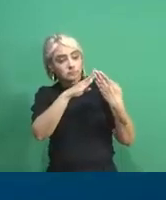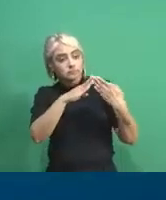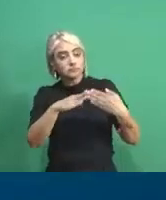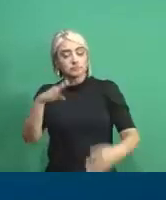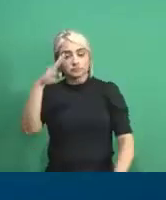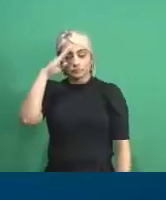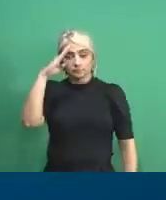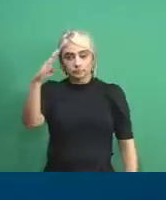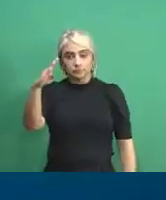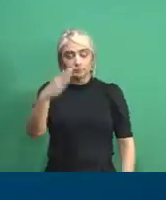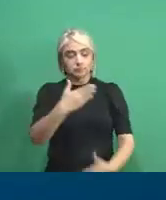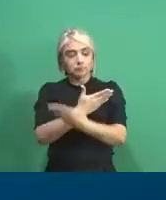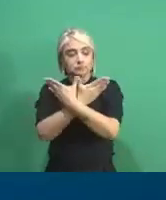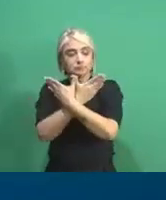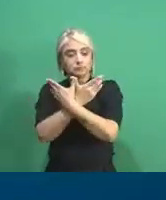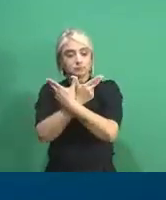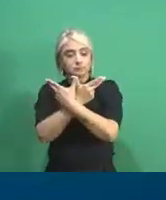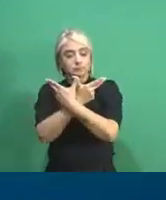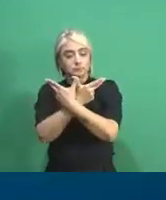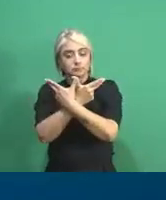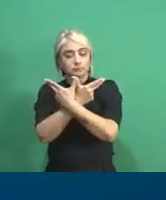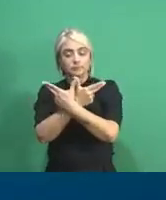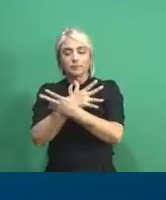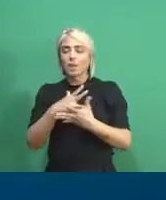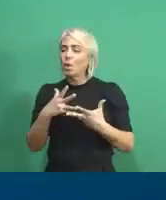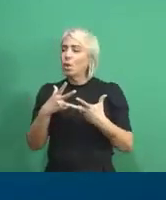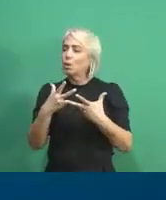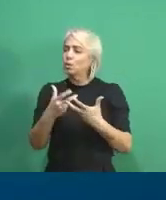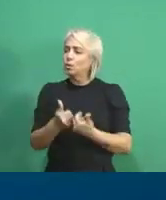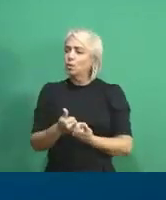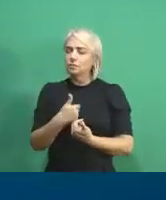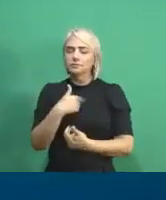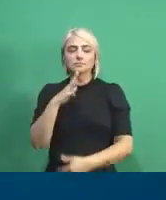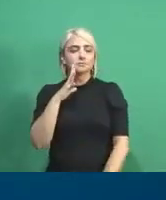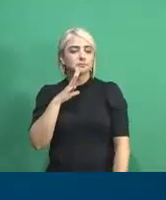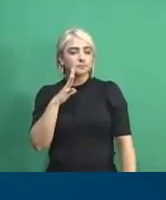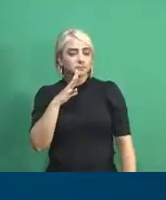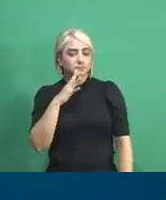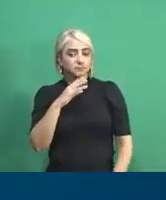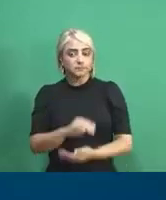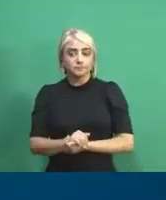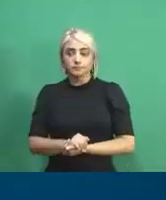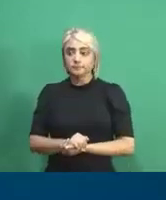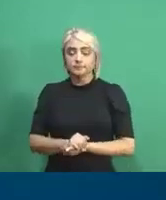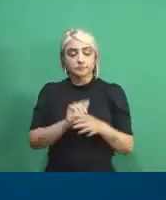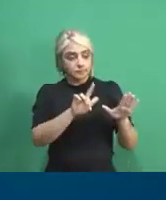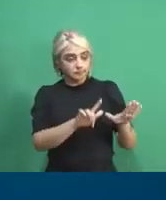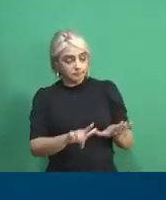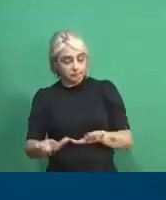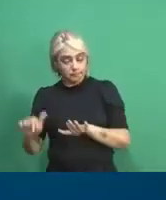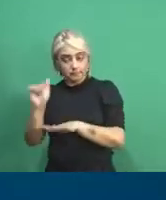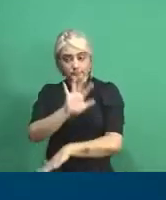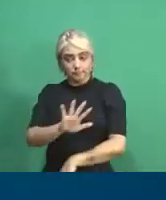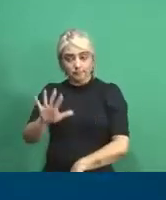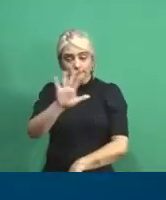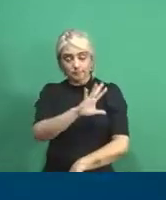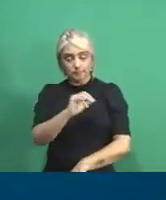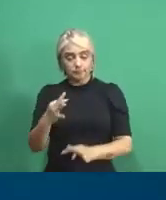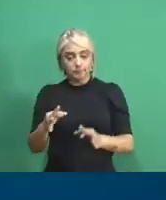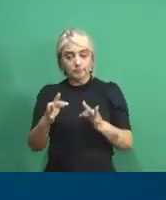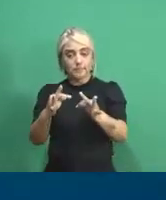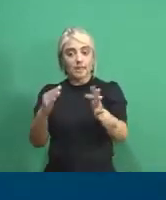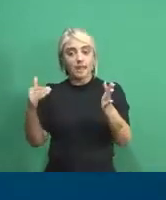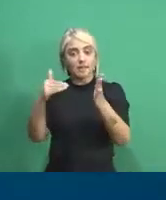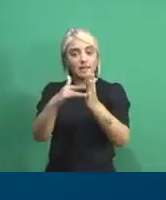Exército, a Aeronáutica. Está tudo muito legal, viu? A Semana Nacional de Ciência e Tecnologia vai